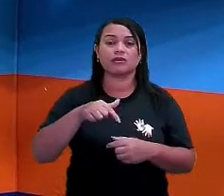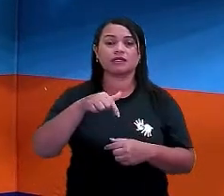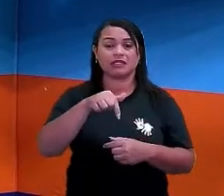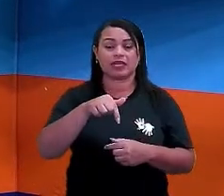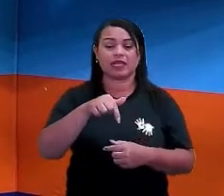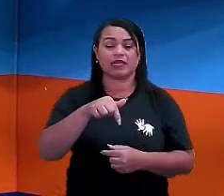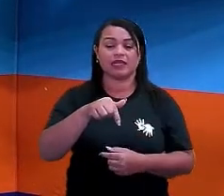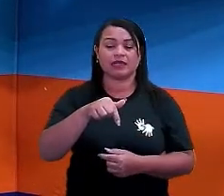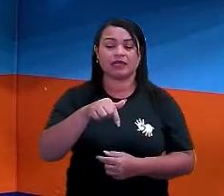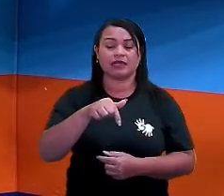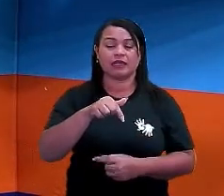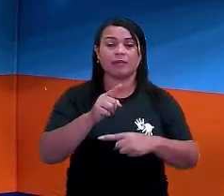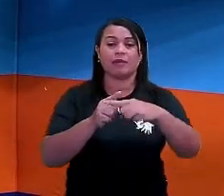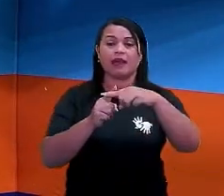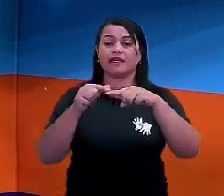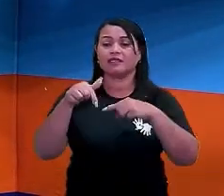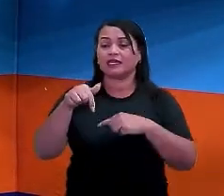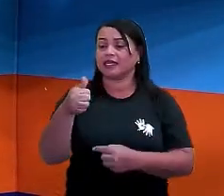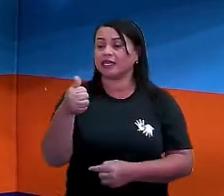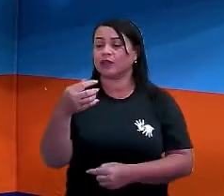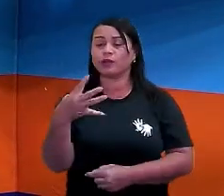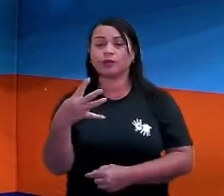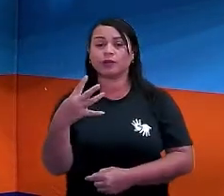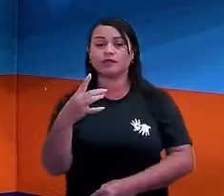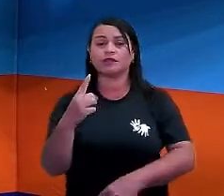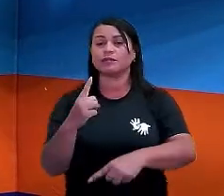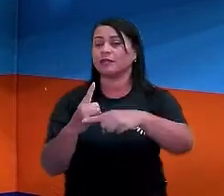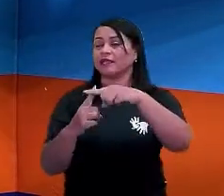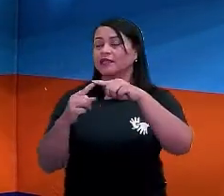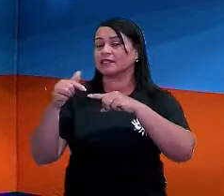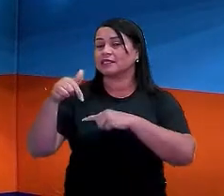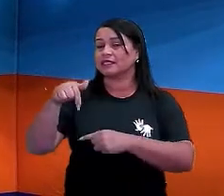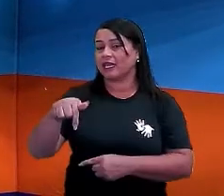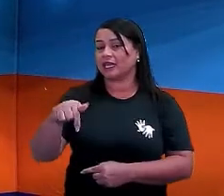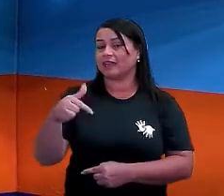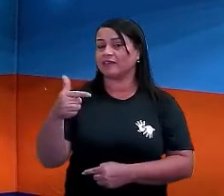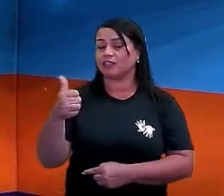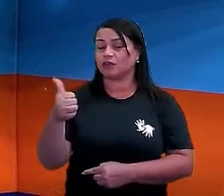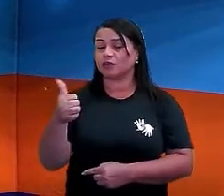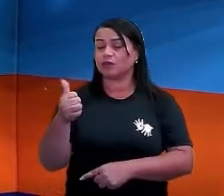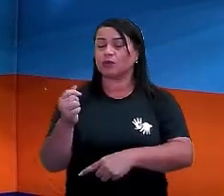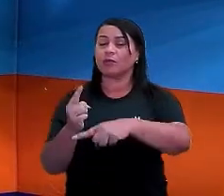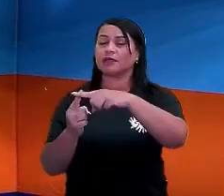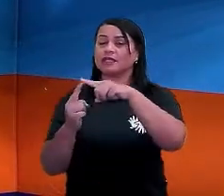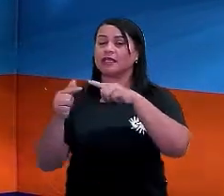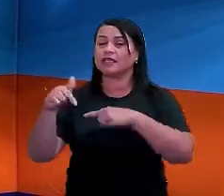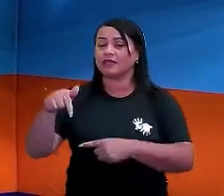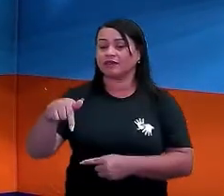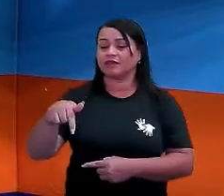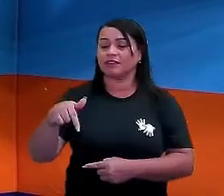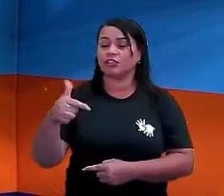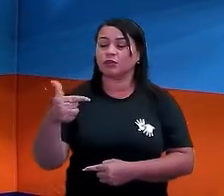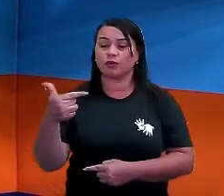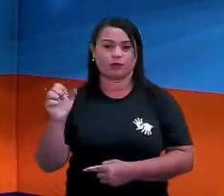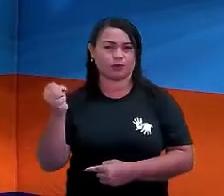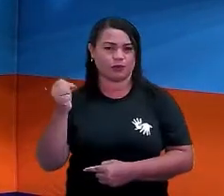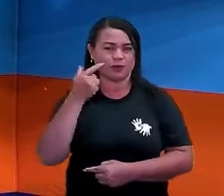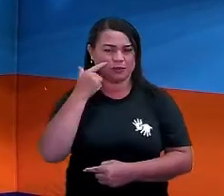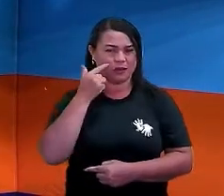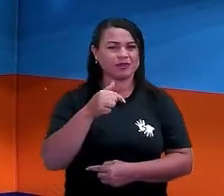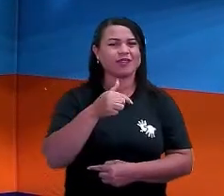7 mais 7, 14. 14 mais 7, 21. 21 mais 7,